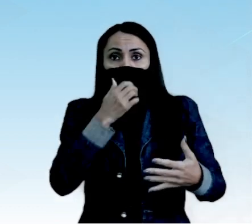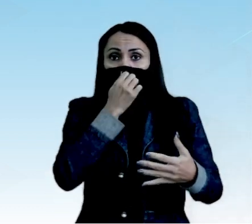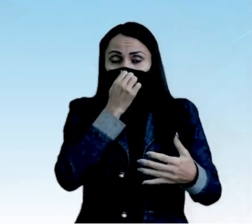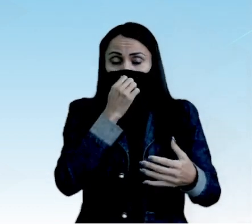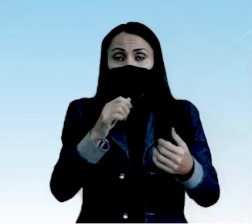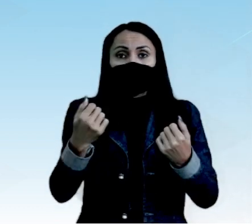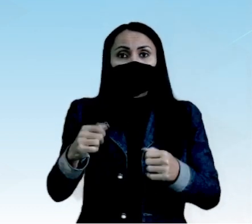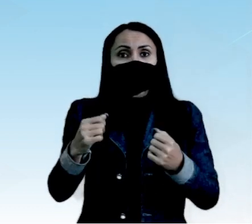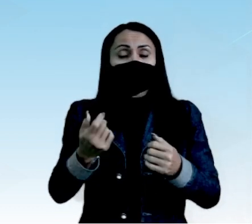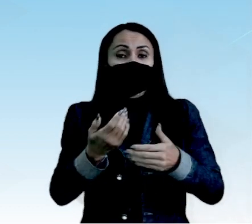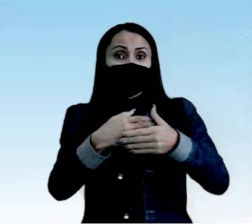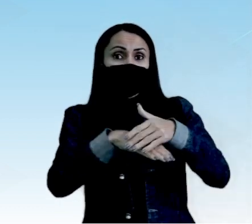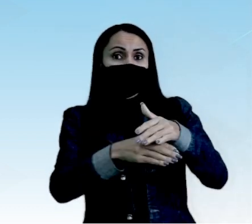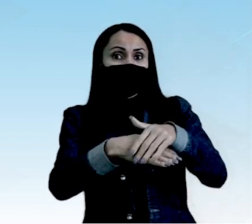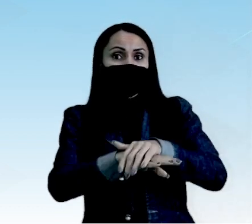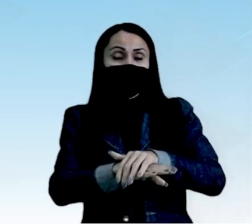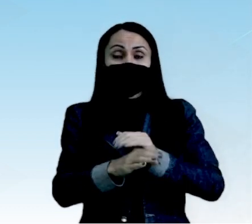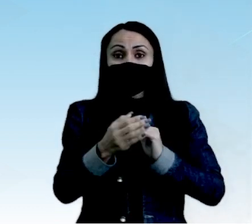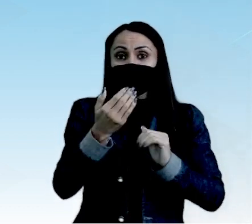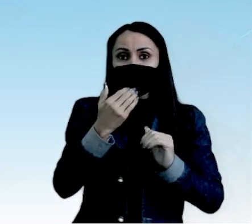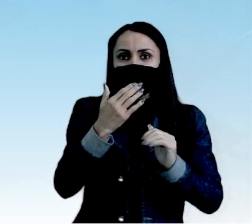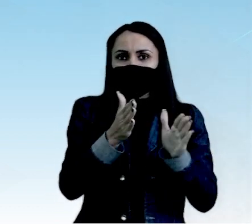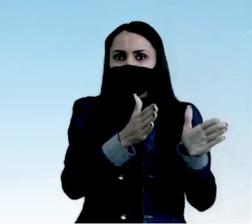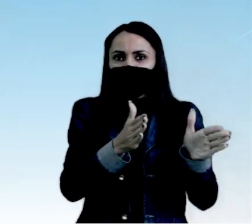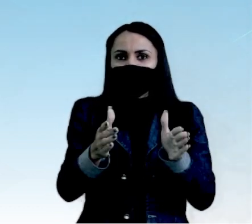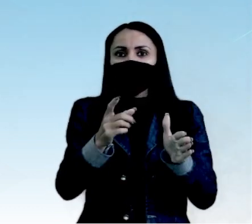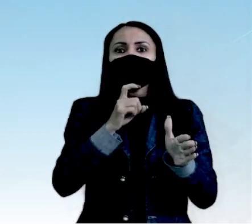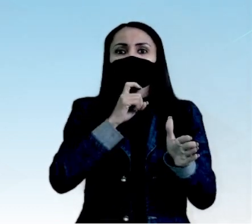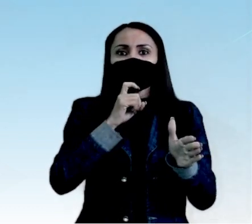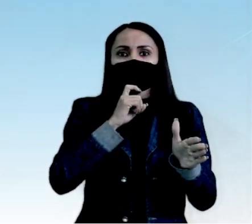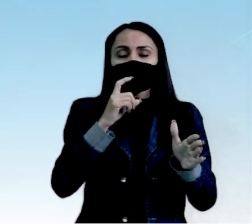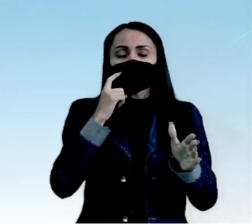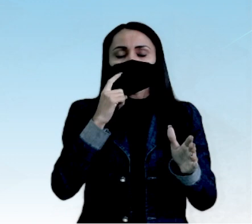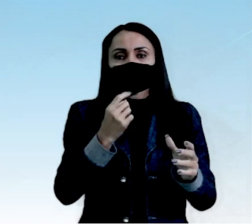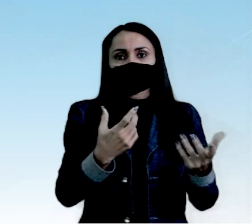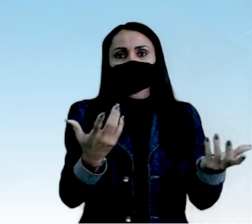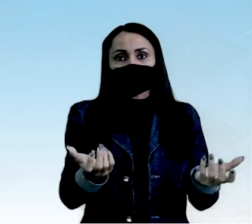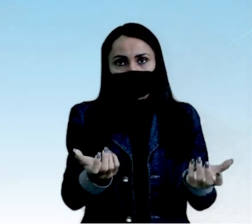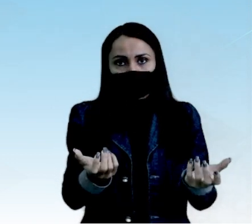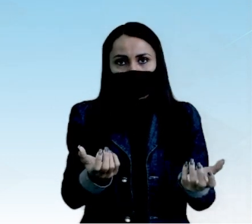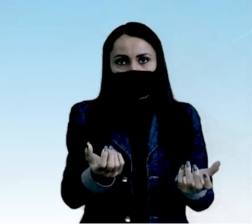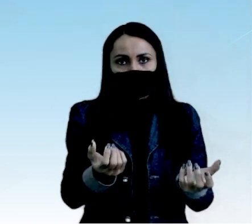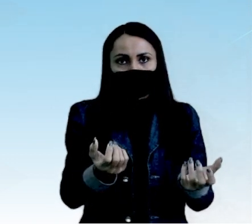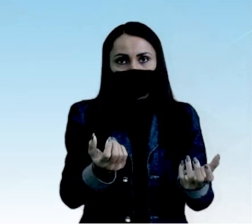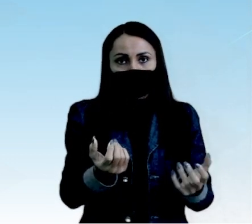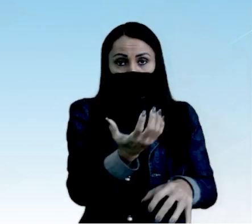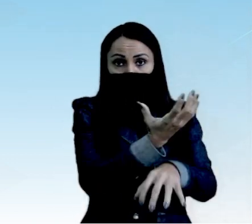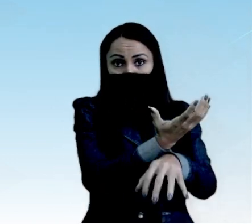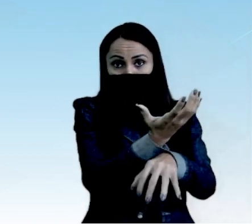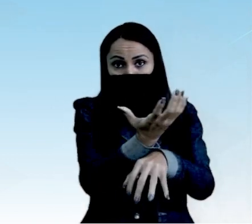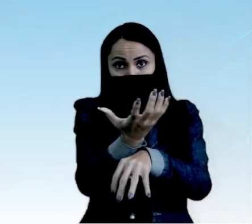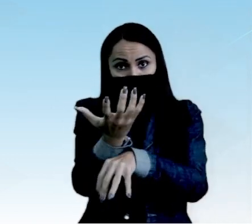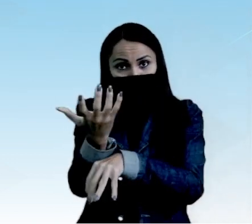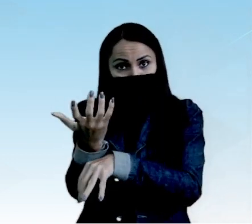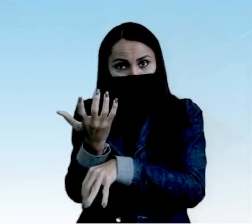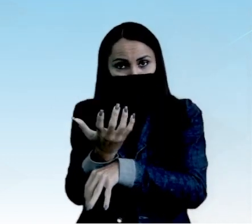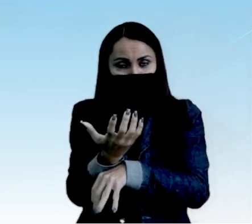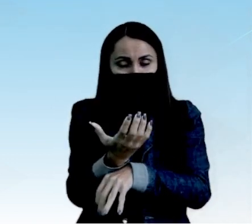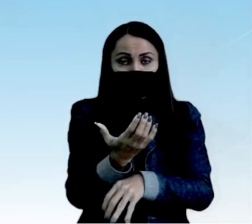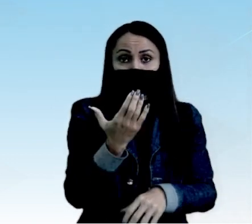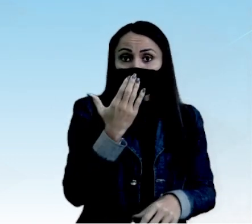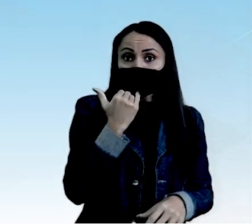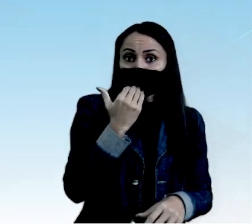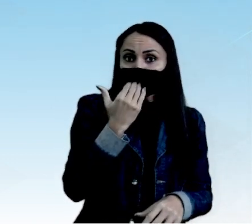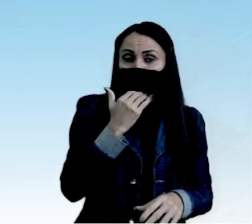preciso guardar alimento durante o inverno, porque o capim queima durante o inverno, não vira um alimento para